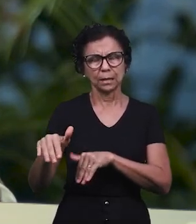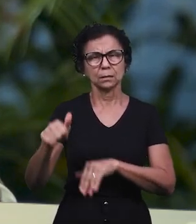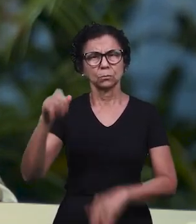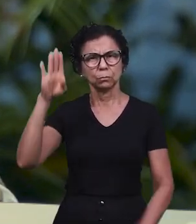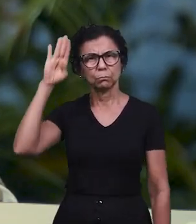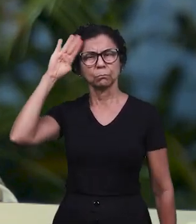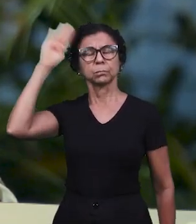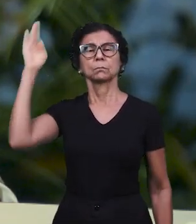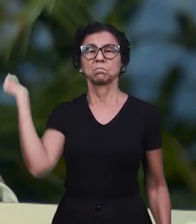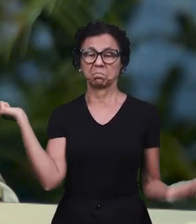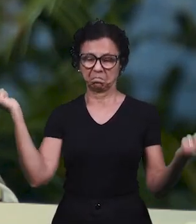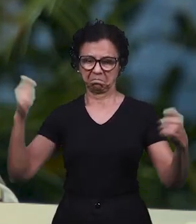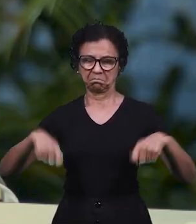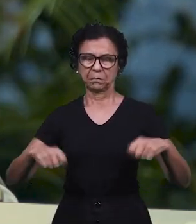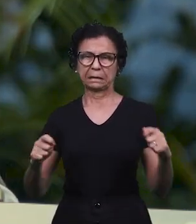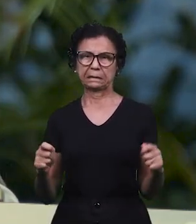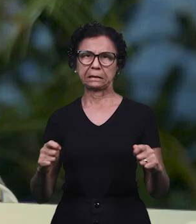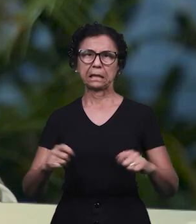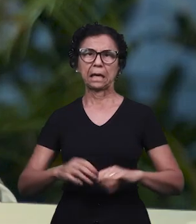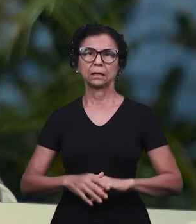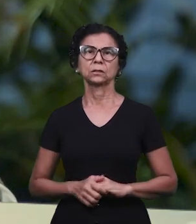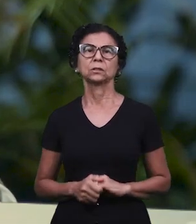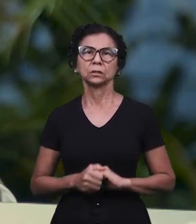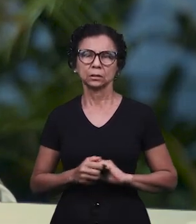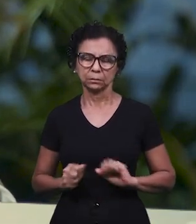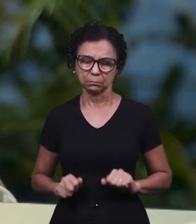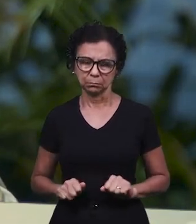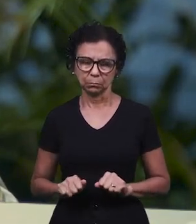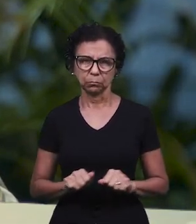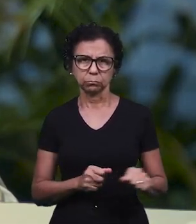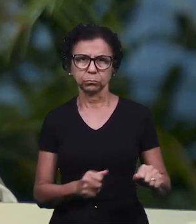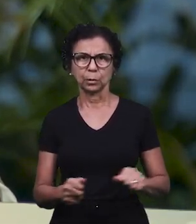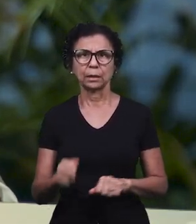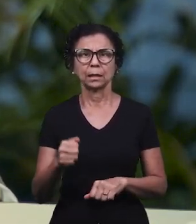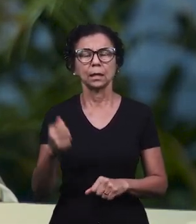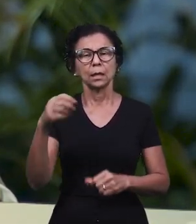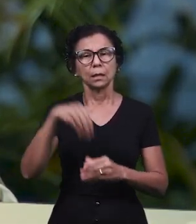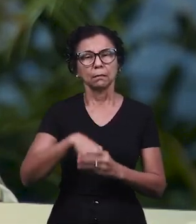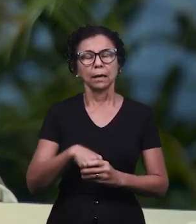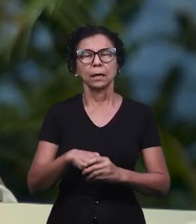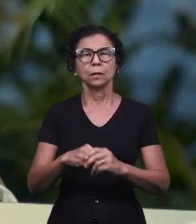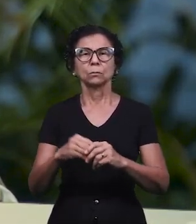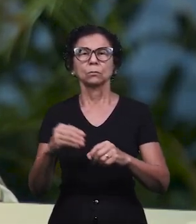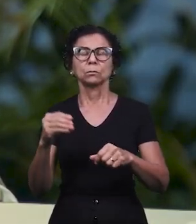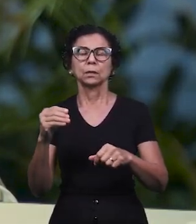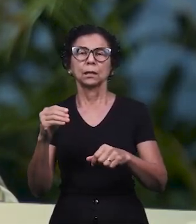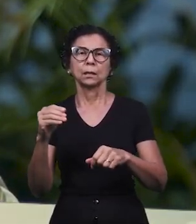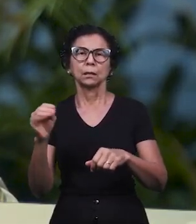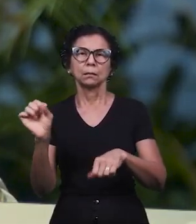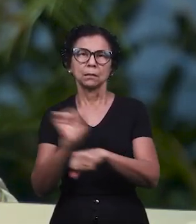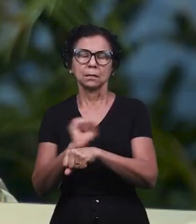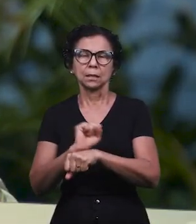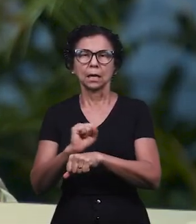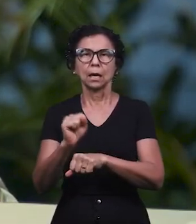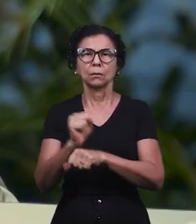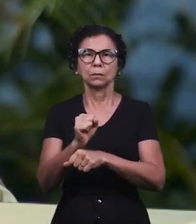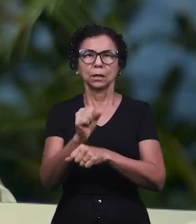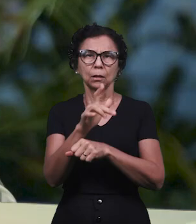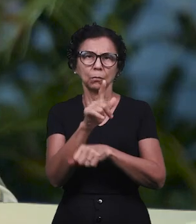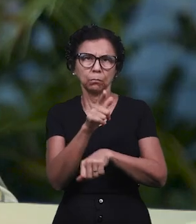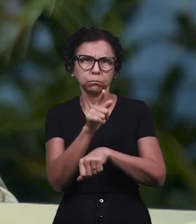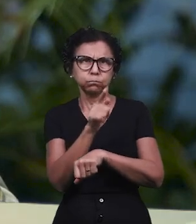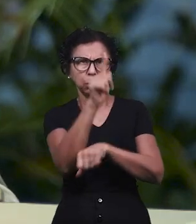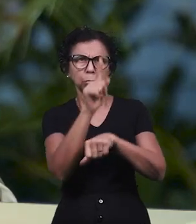grande capacidade para a força terrestre, através do seu canhão, através daquilo que os nossos combatentes da